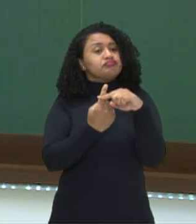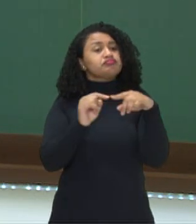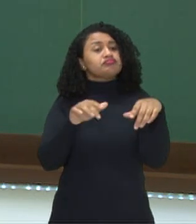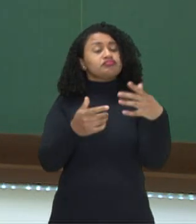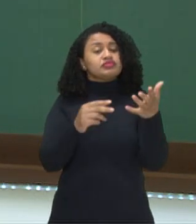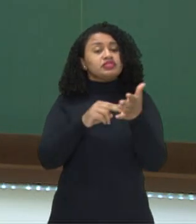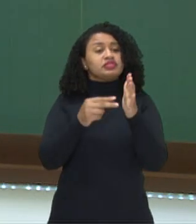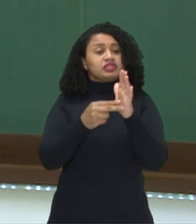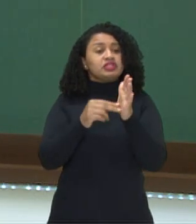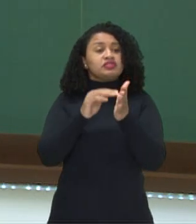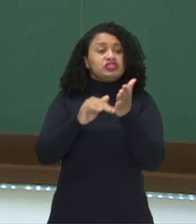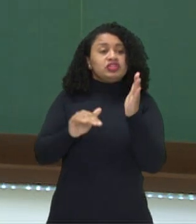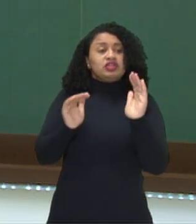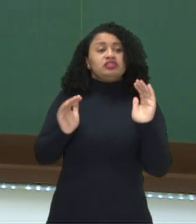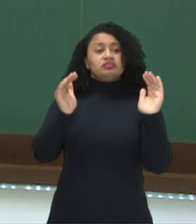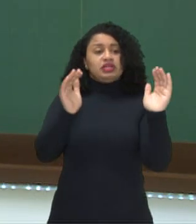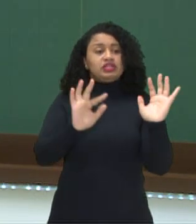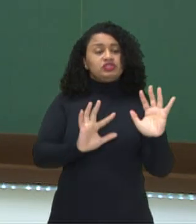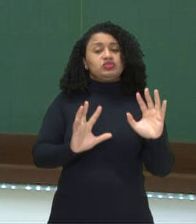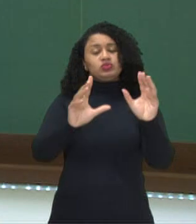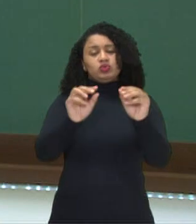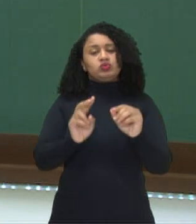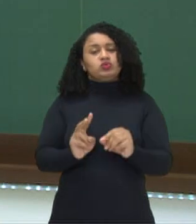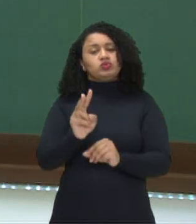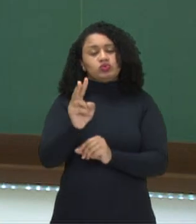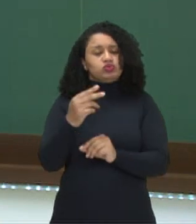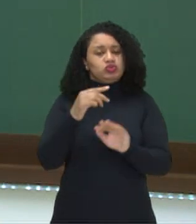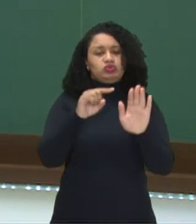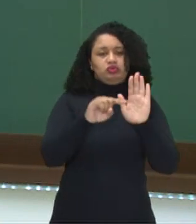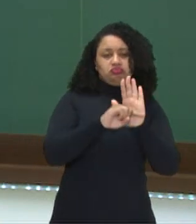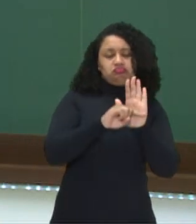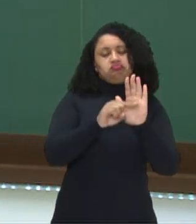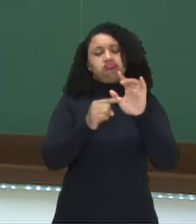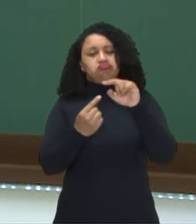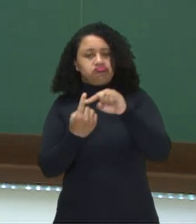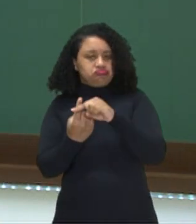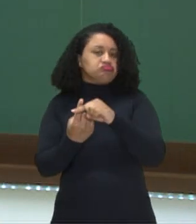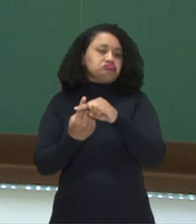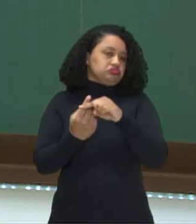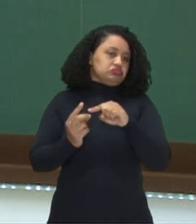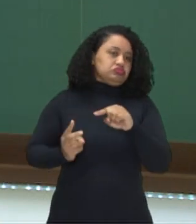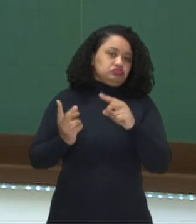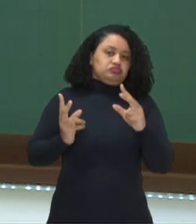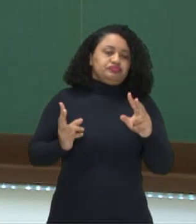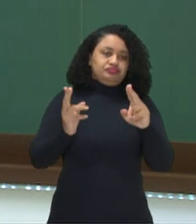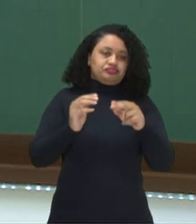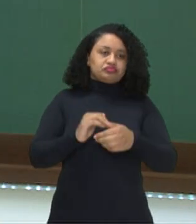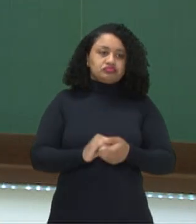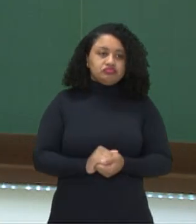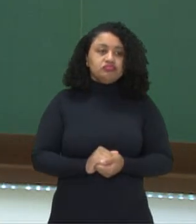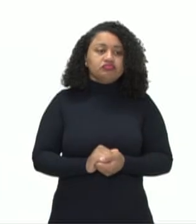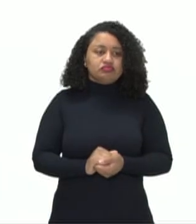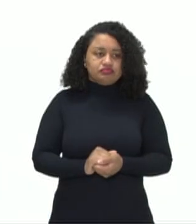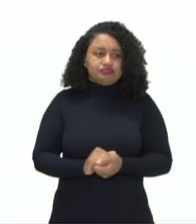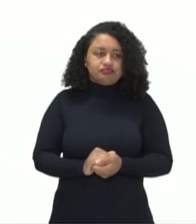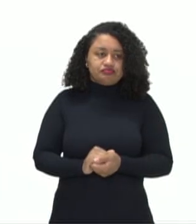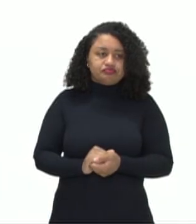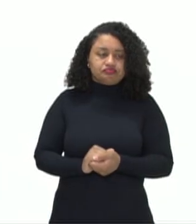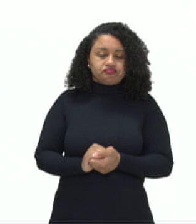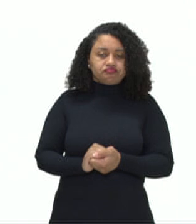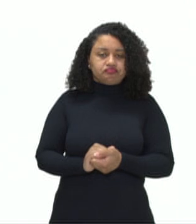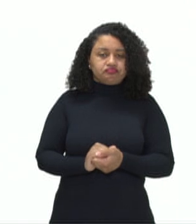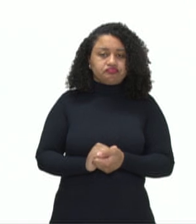então elimina-se o parênteses e todo mundo continua como é, com os mesmos sinais, ó. Mais 2x ao quadrado,